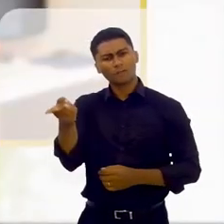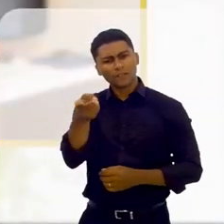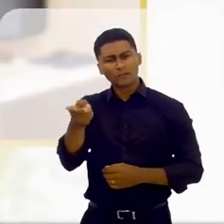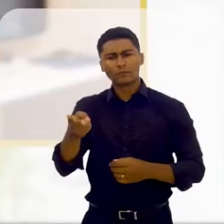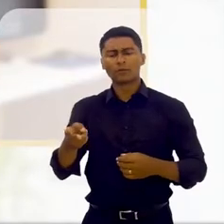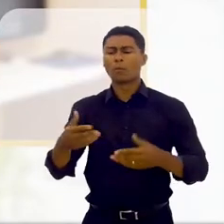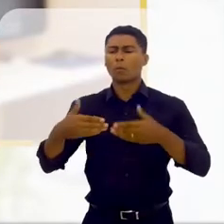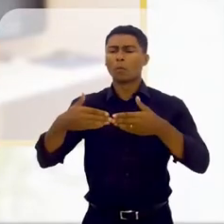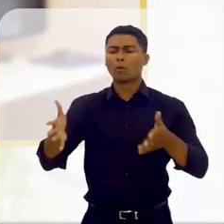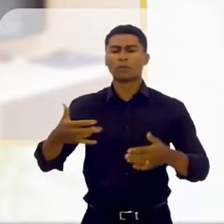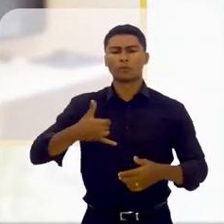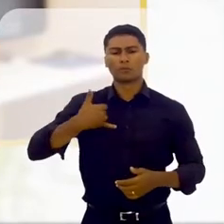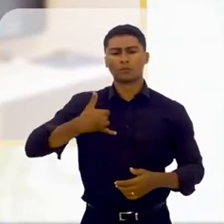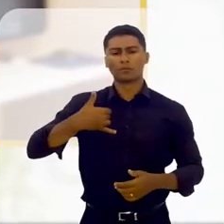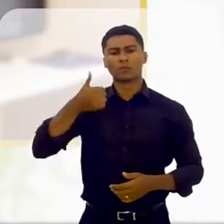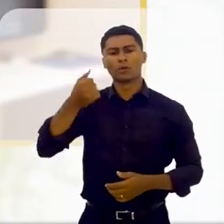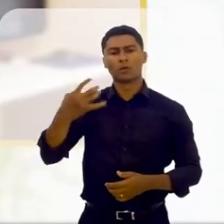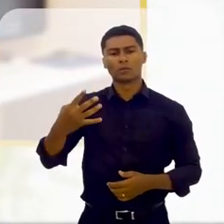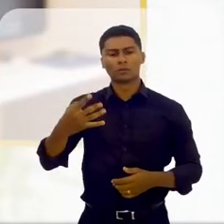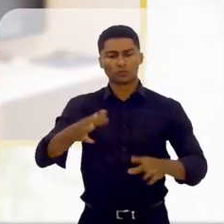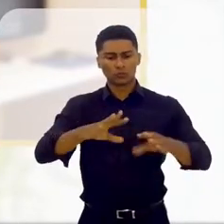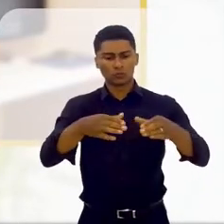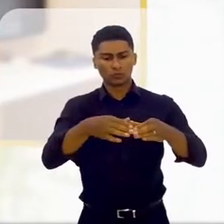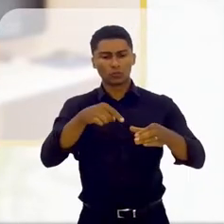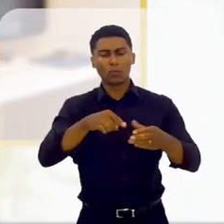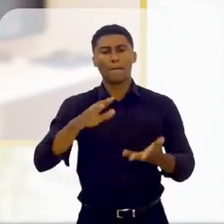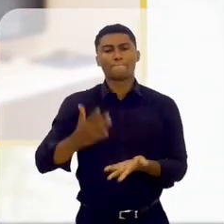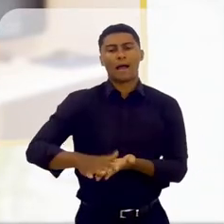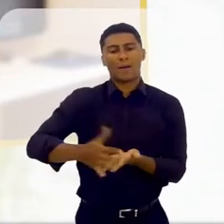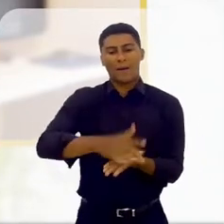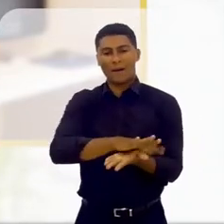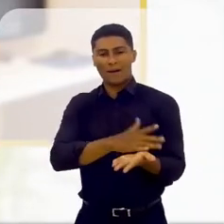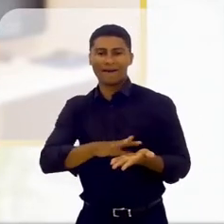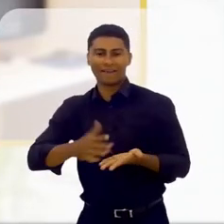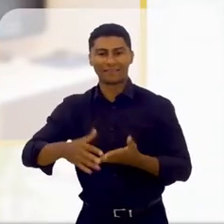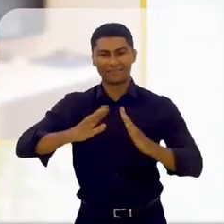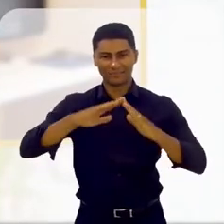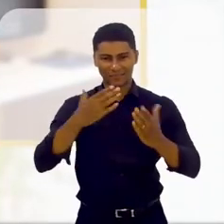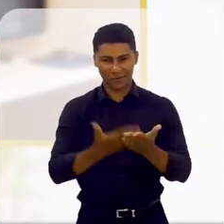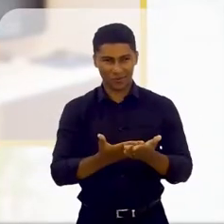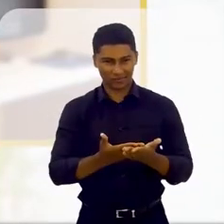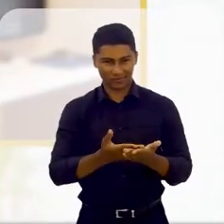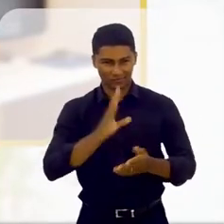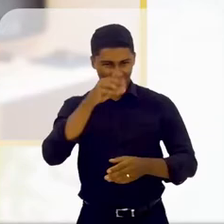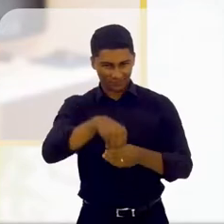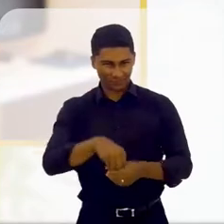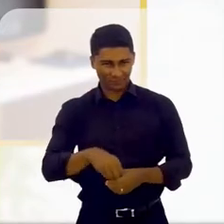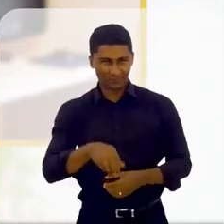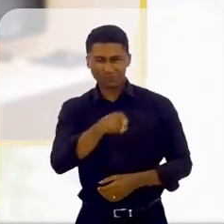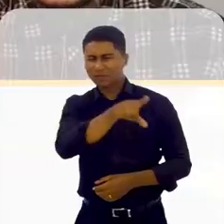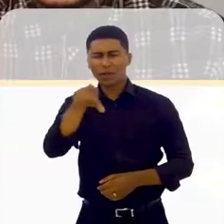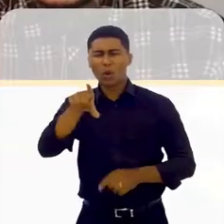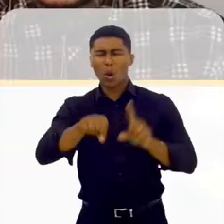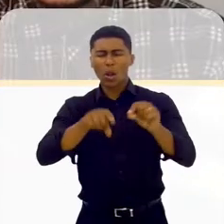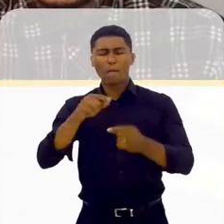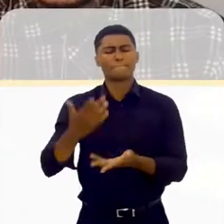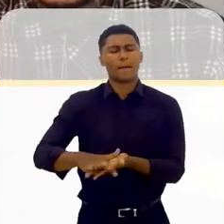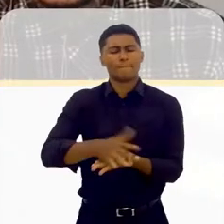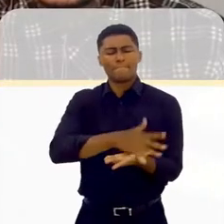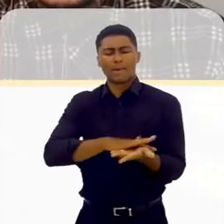aos 14 anos com um grupo de pagode no colégio. Por que que vocês escolheram o pagode?